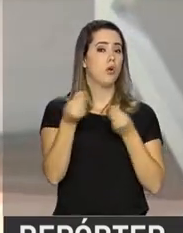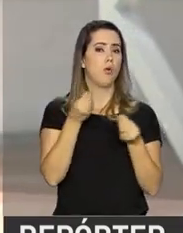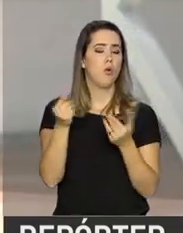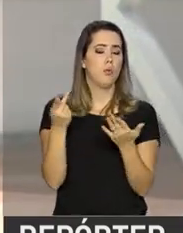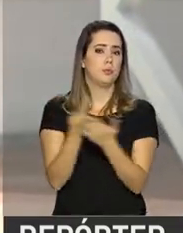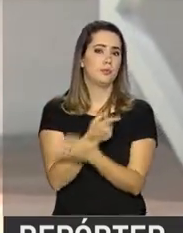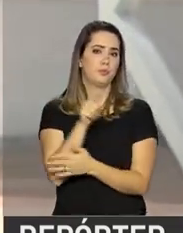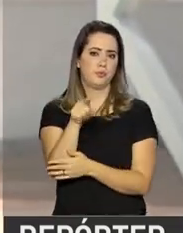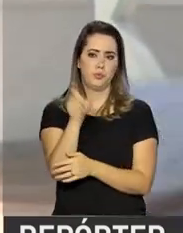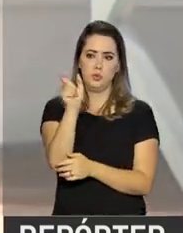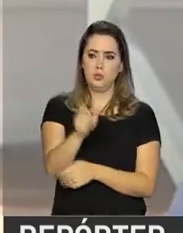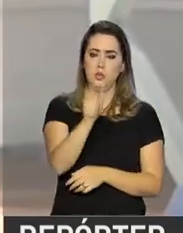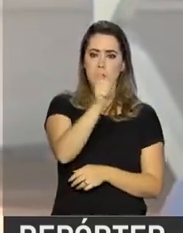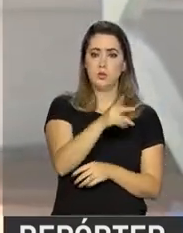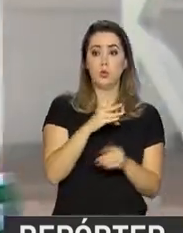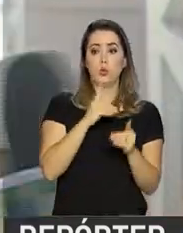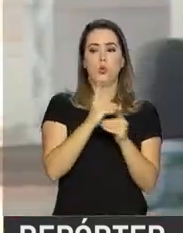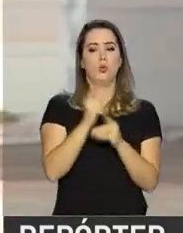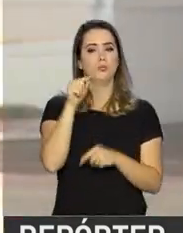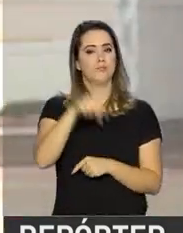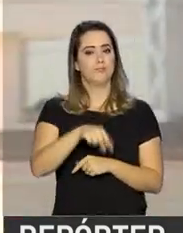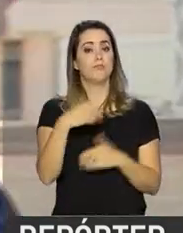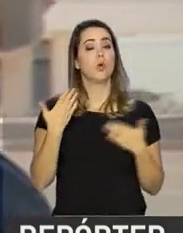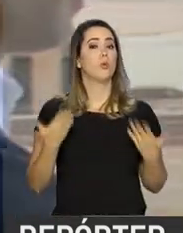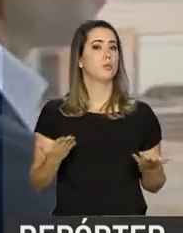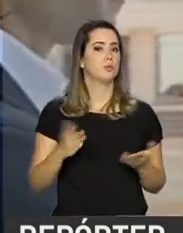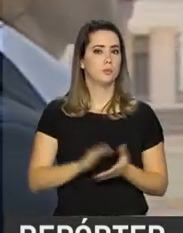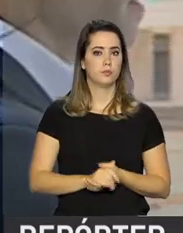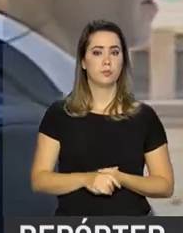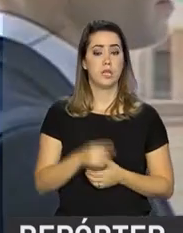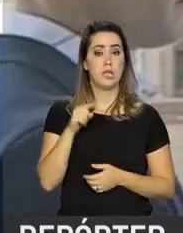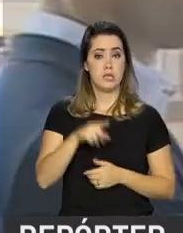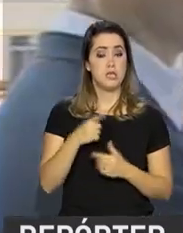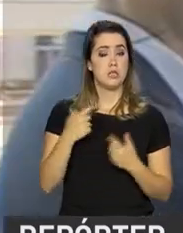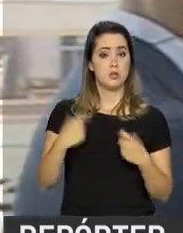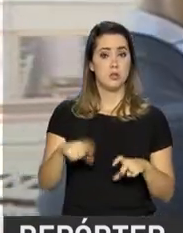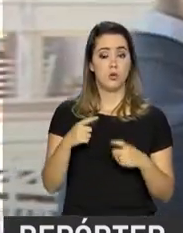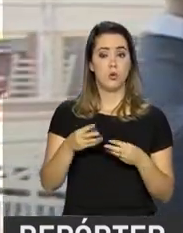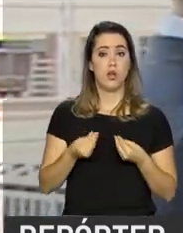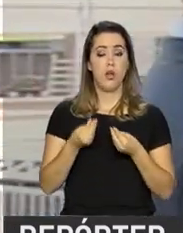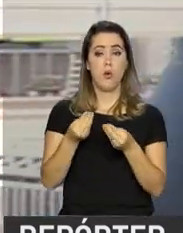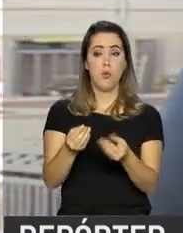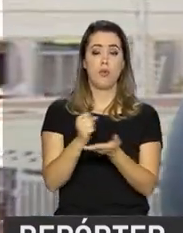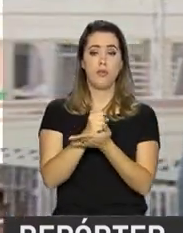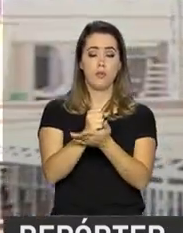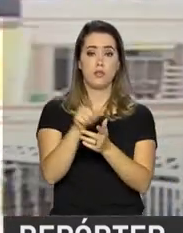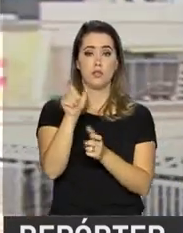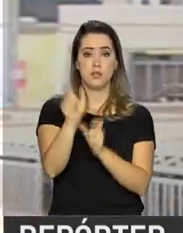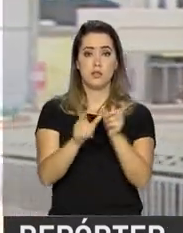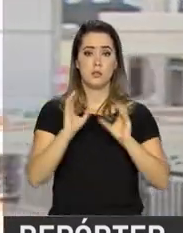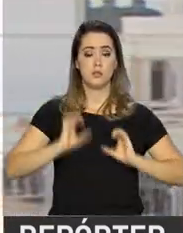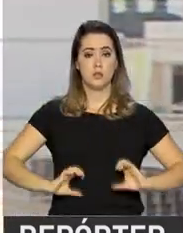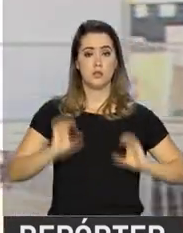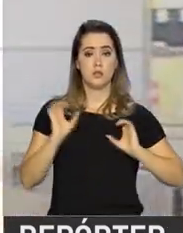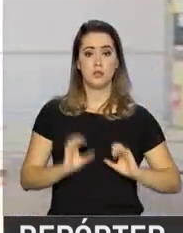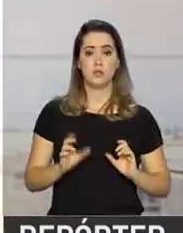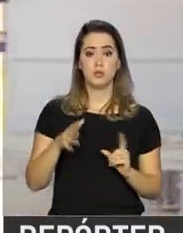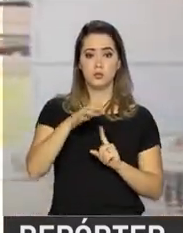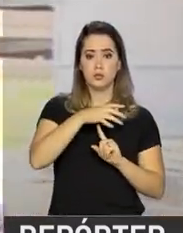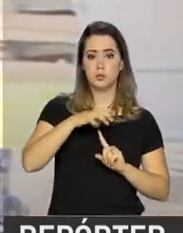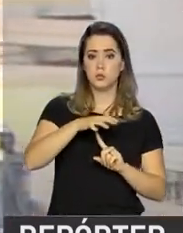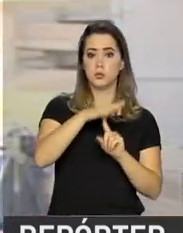quê que os participantes vão encontrar nesse espaço bom esse espaço aqui é dedicado ao cidadão nós teremos uma expo onde países